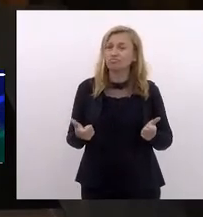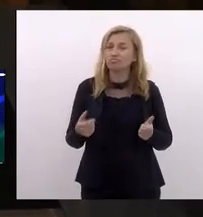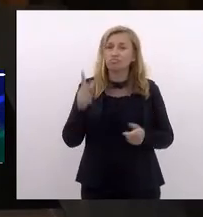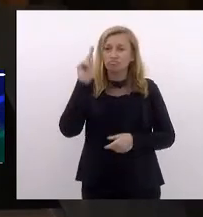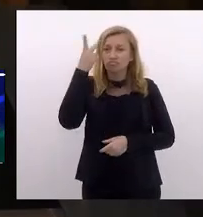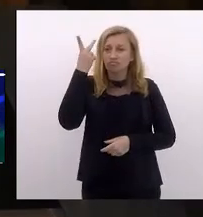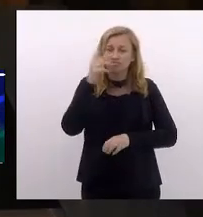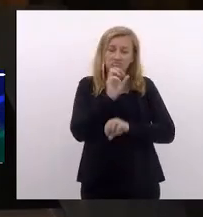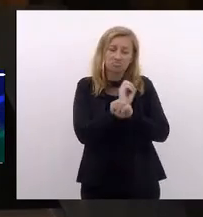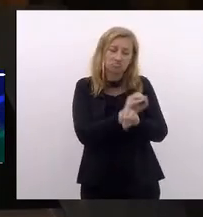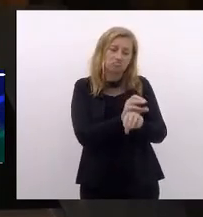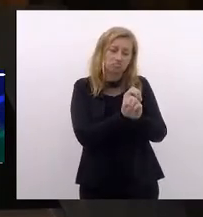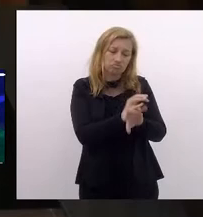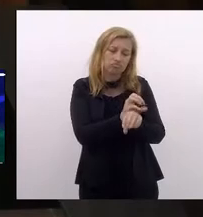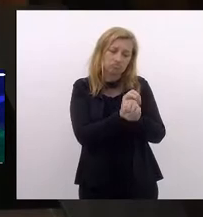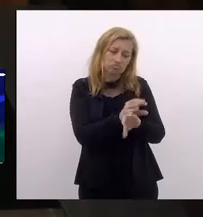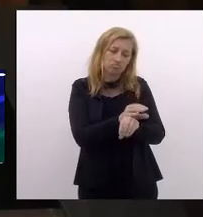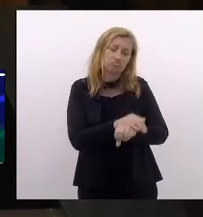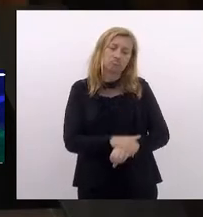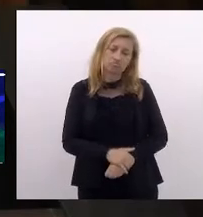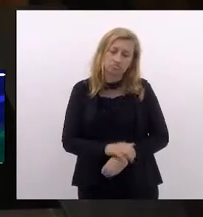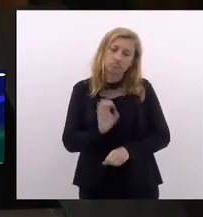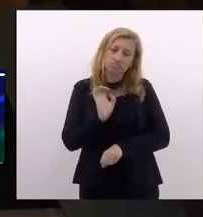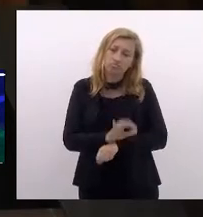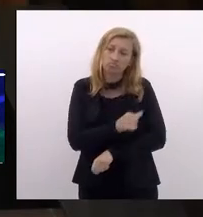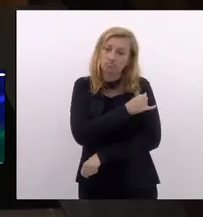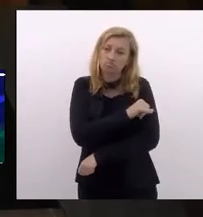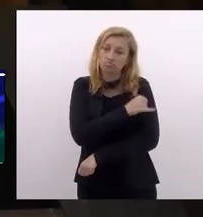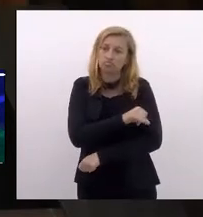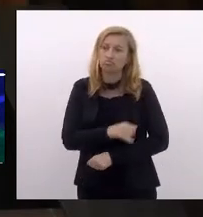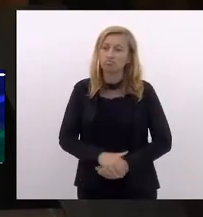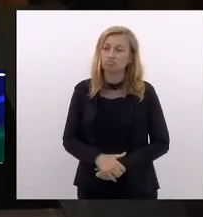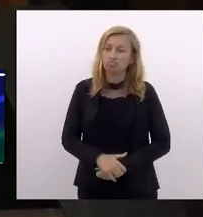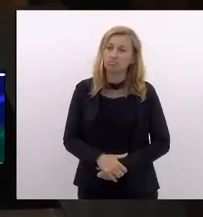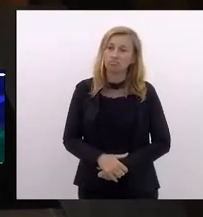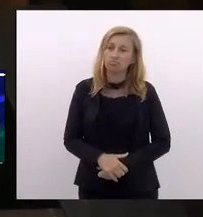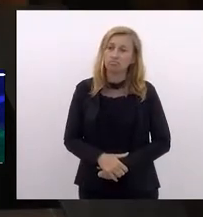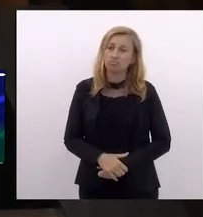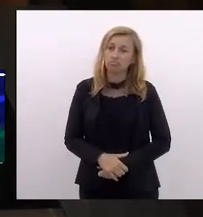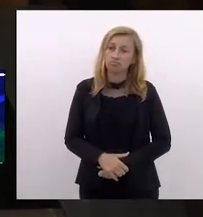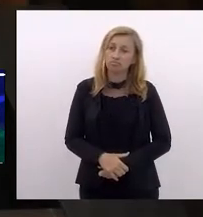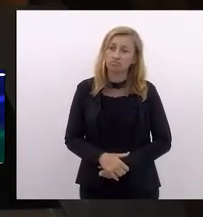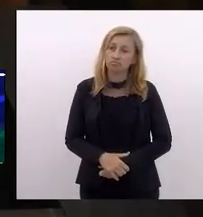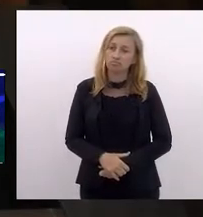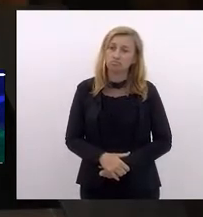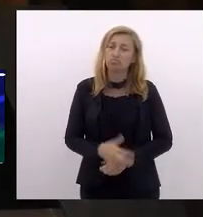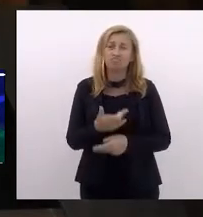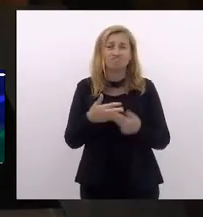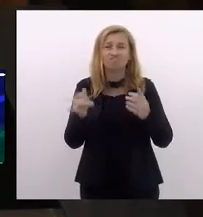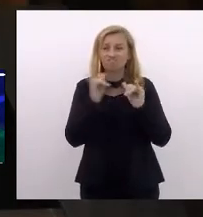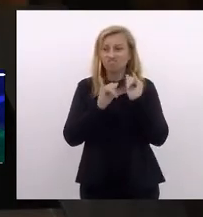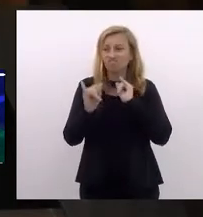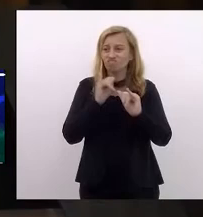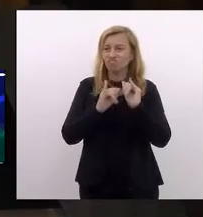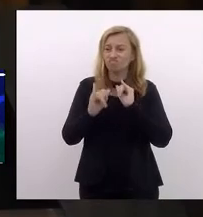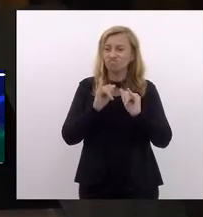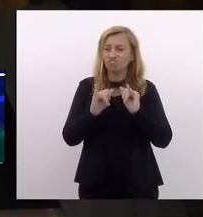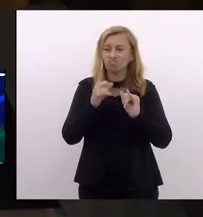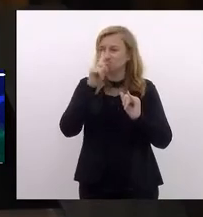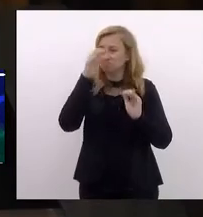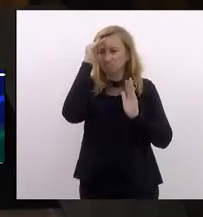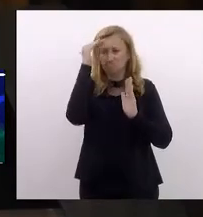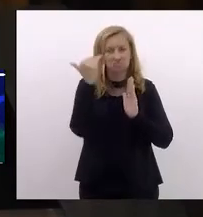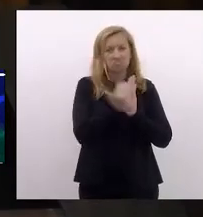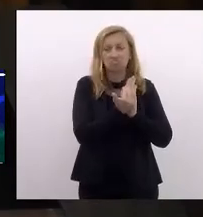história da educação do estado do Rio de Janeiro um por um vários anúncios de cumpridos